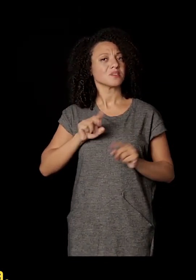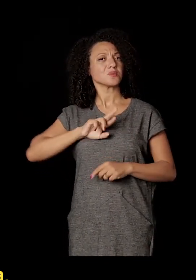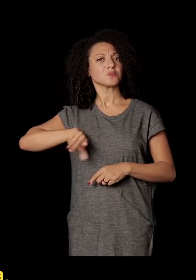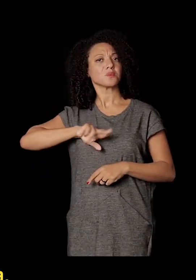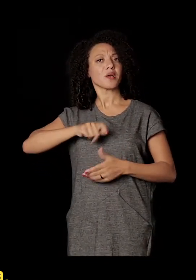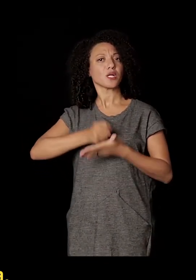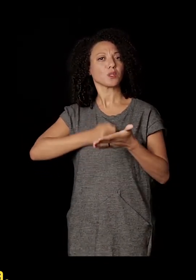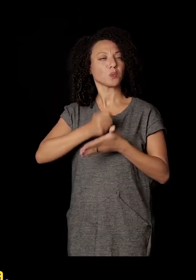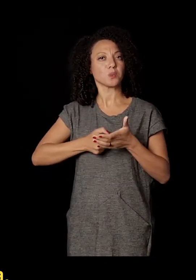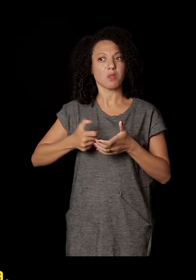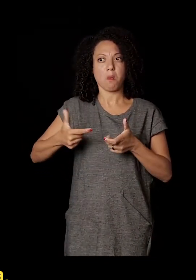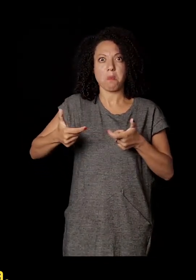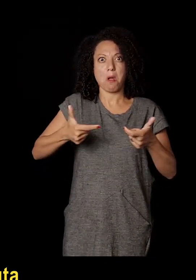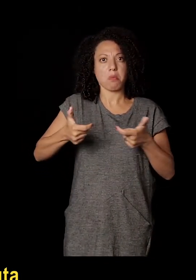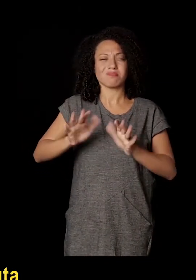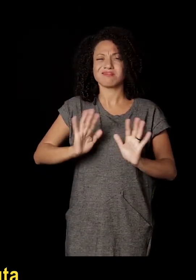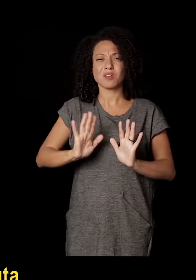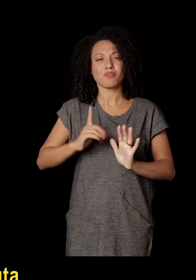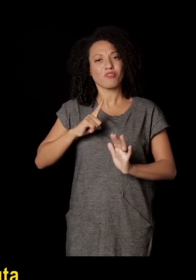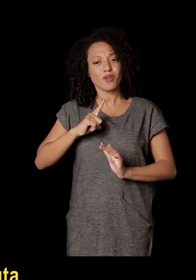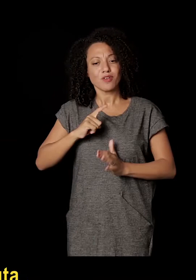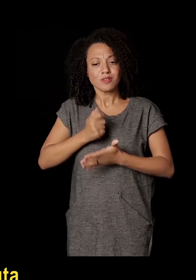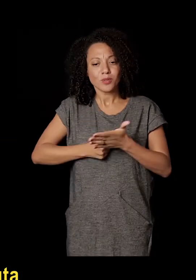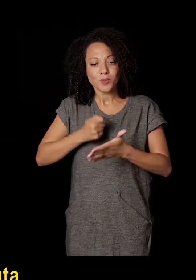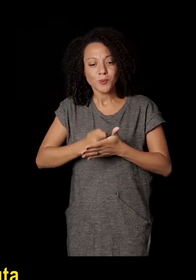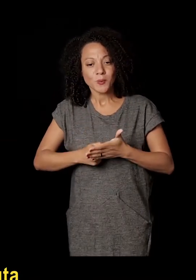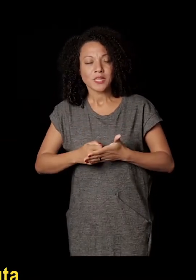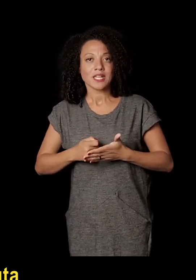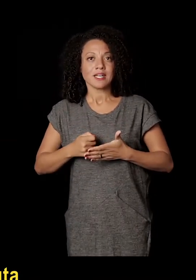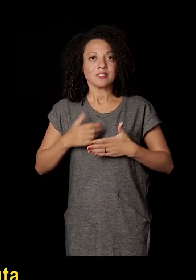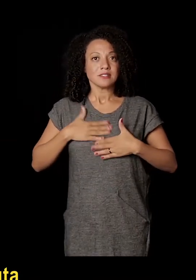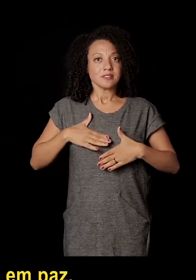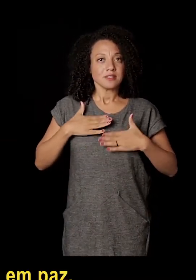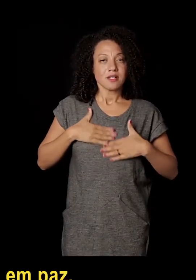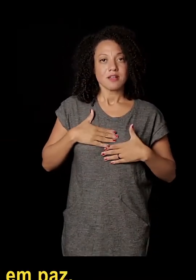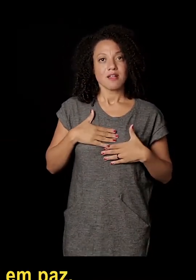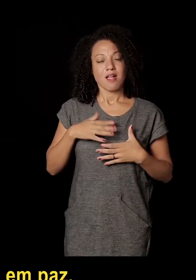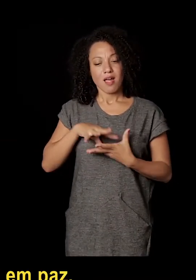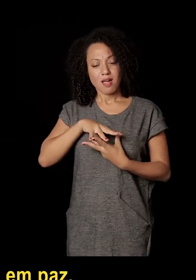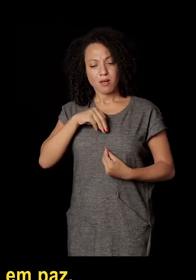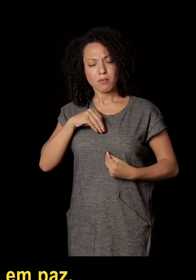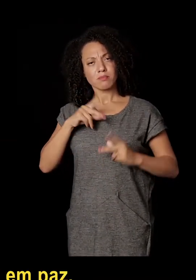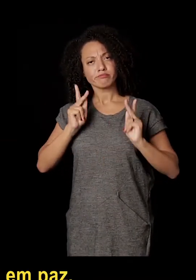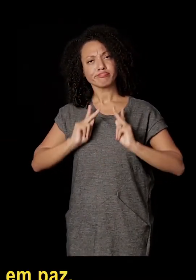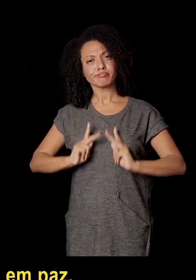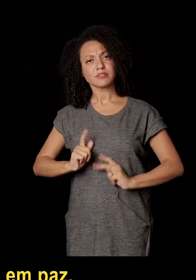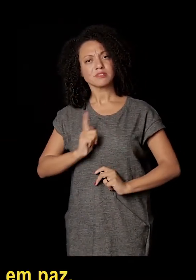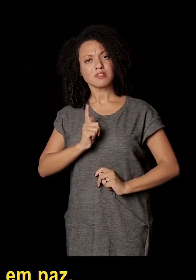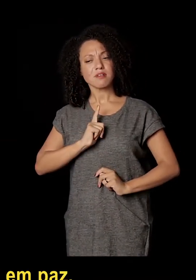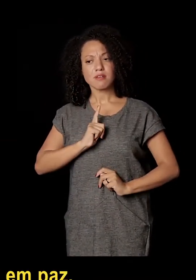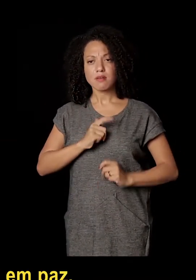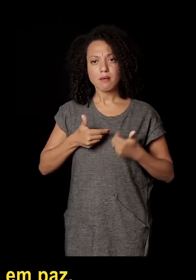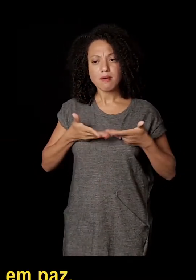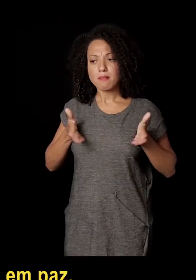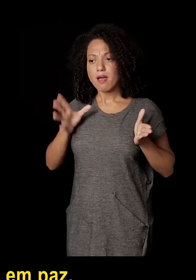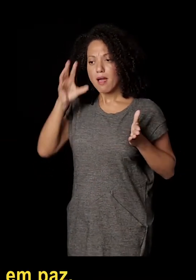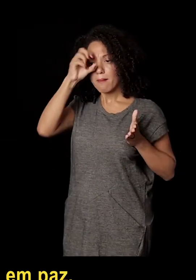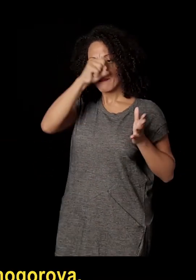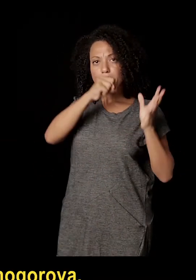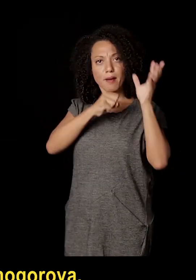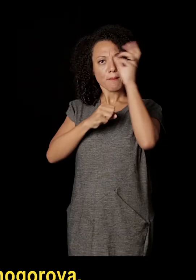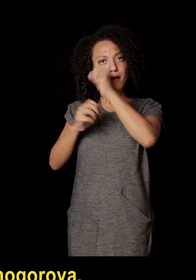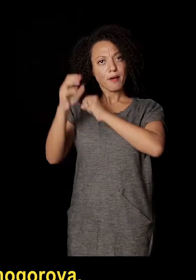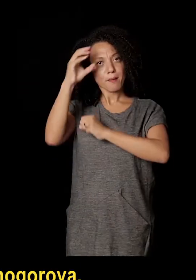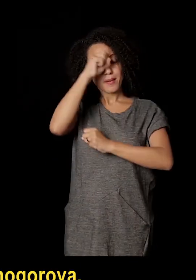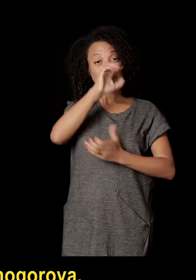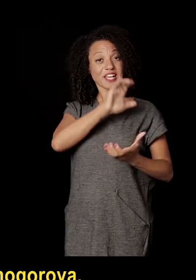uma luta aguerrida, né? Foi aprendido na luta mais tranquila possível, aquela luta em que a alma está em paz para aprender.